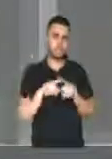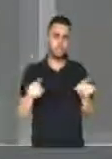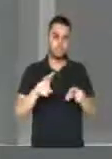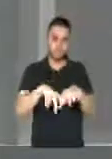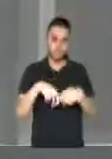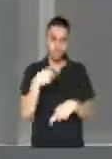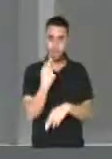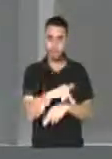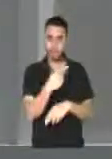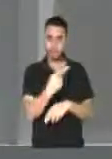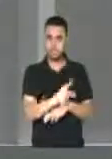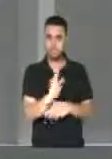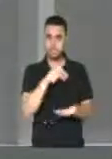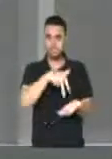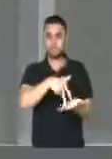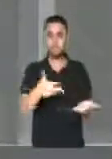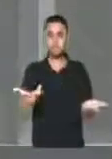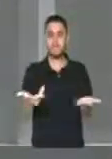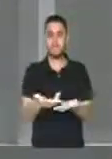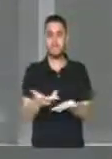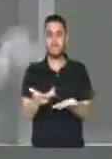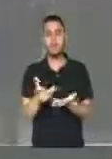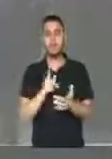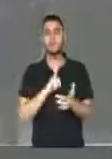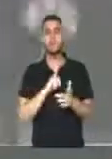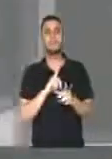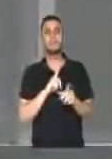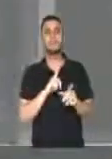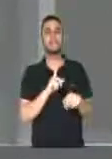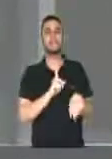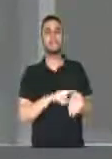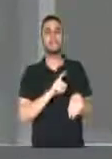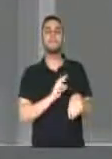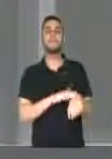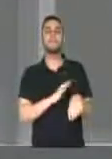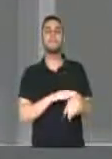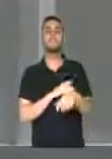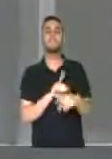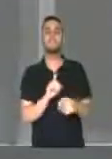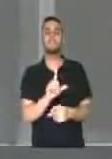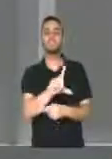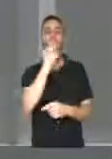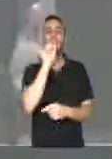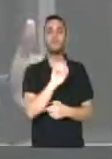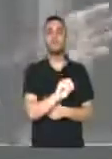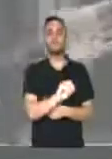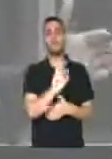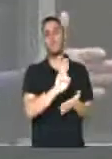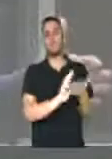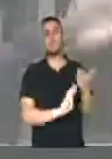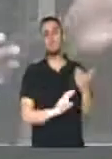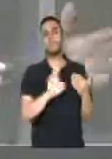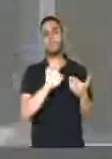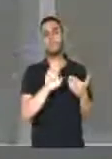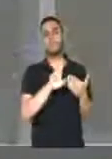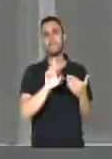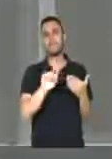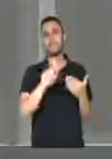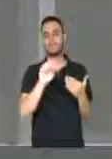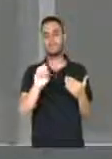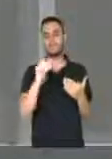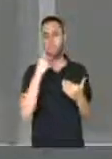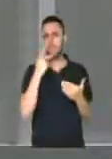posição está assentada na indicação do relator Ferraço, quando indica que o presidente, no anexo,